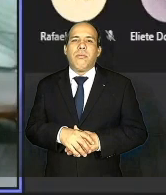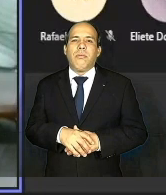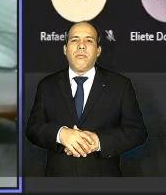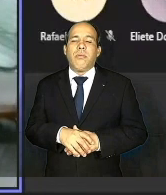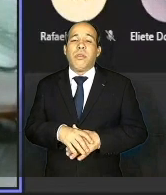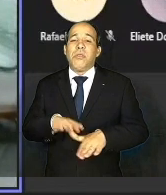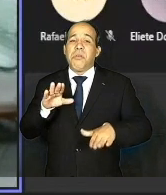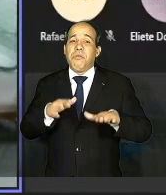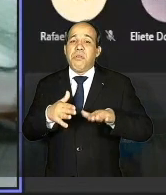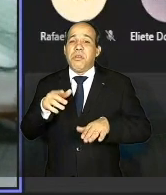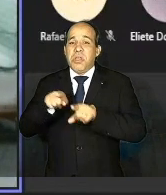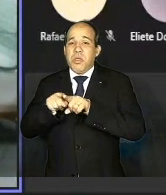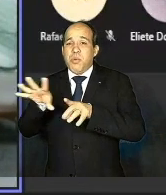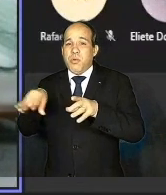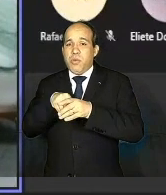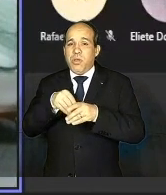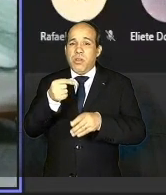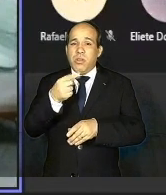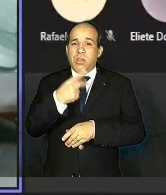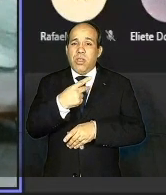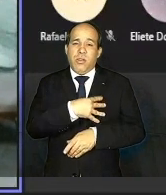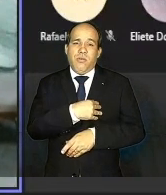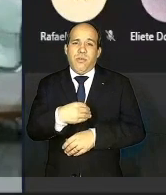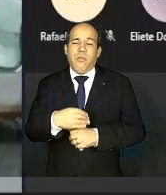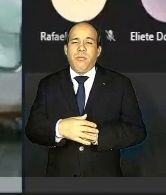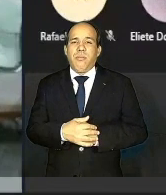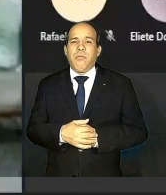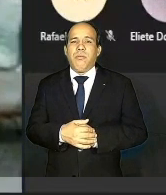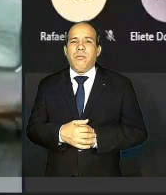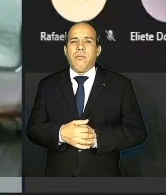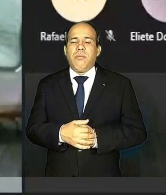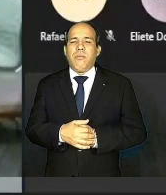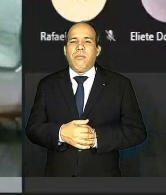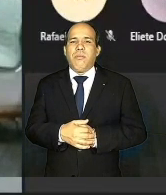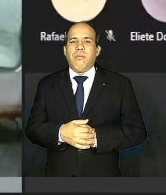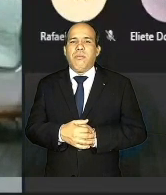Talvez pudéssemos levar até o da filha, viu? Eu estou aberto, viu?